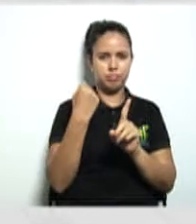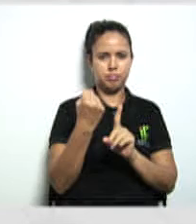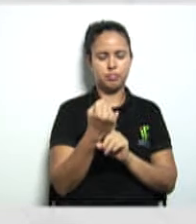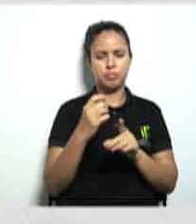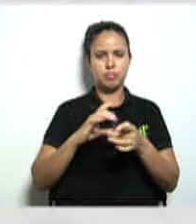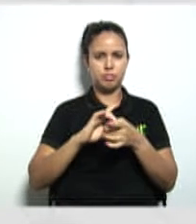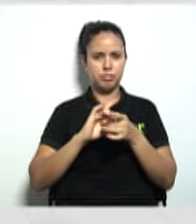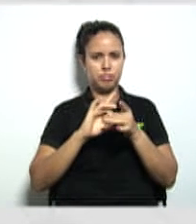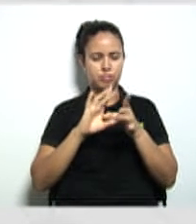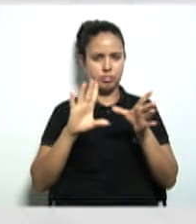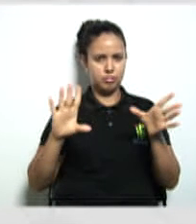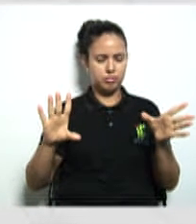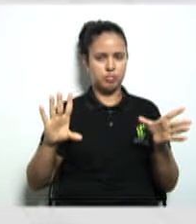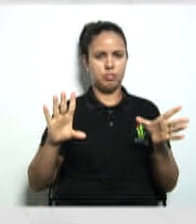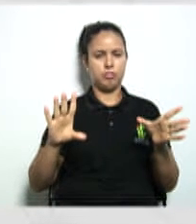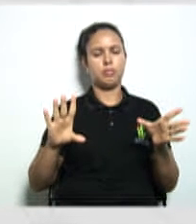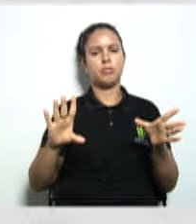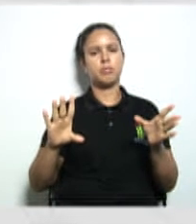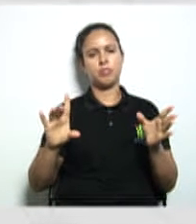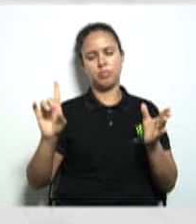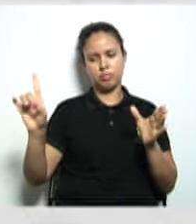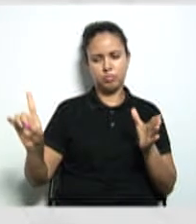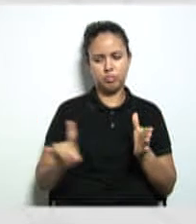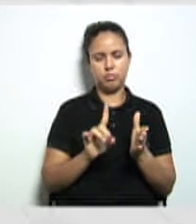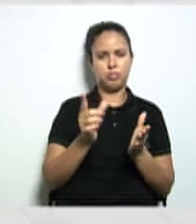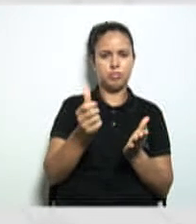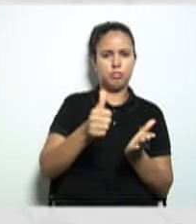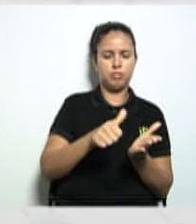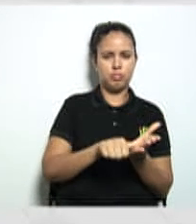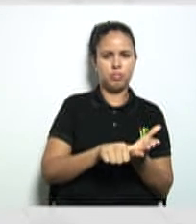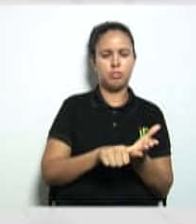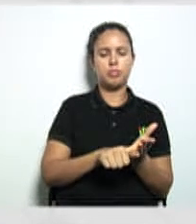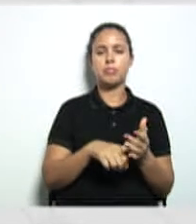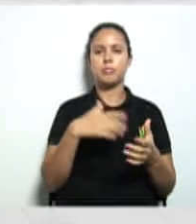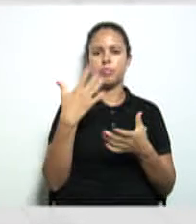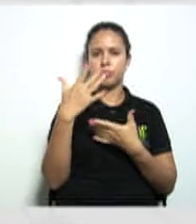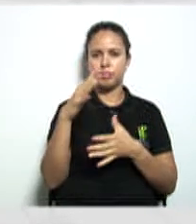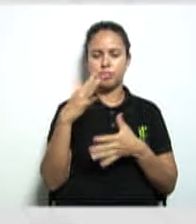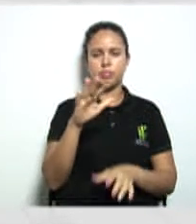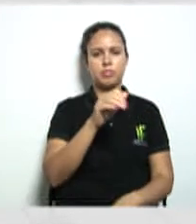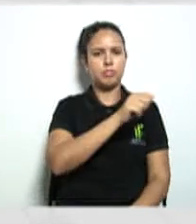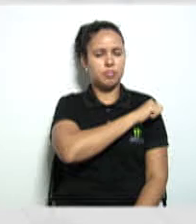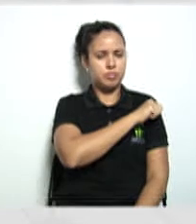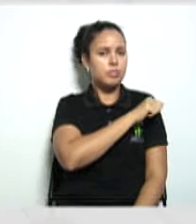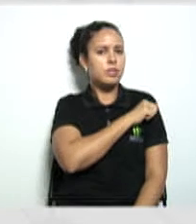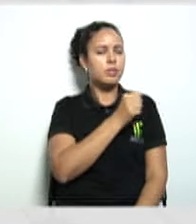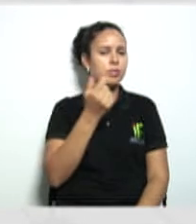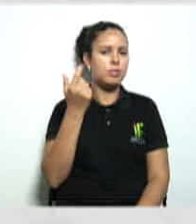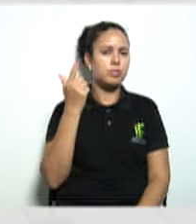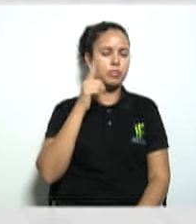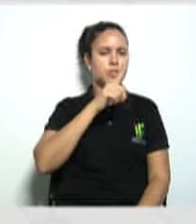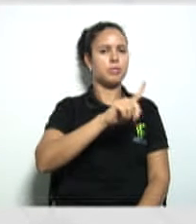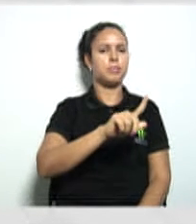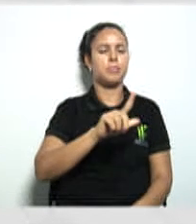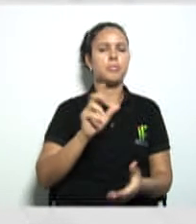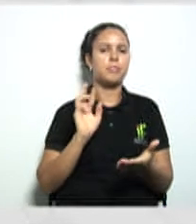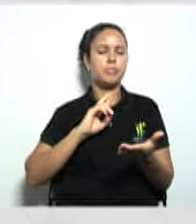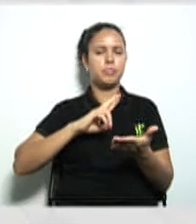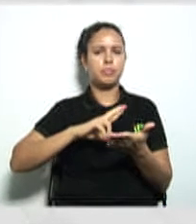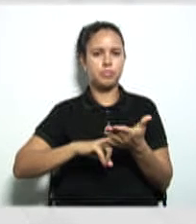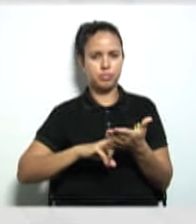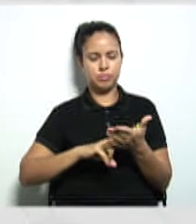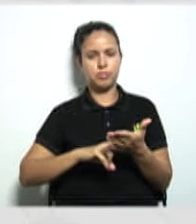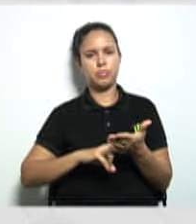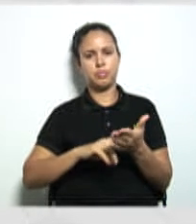livre iniciativa. Parabéns aos alunos que conseguiram responder